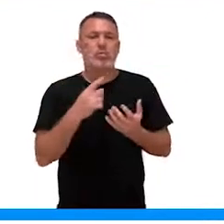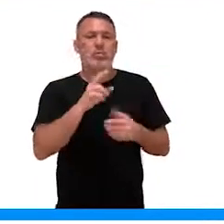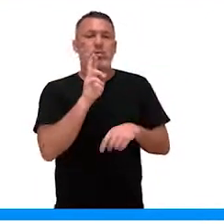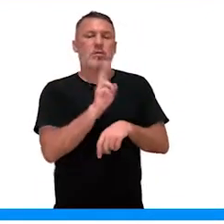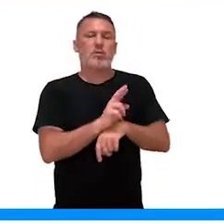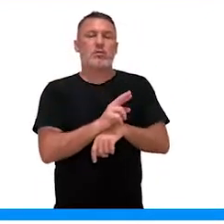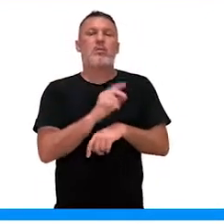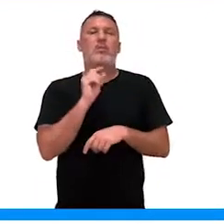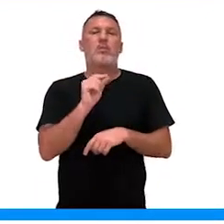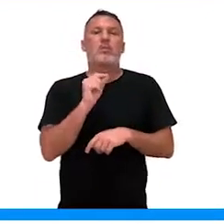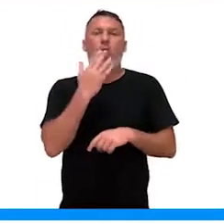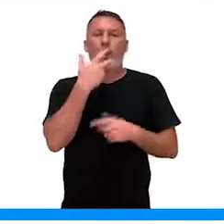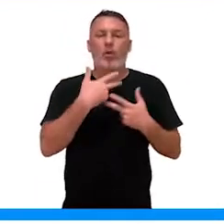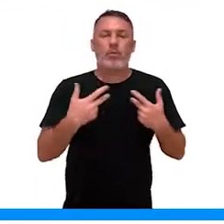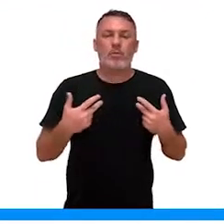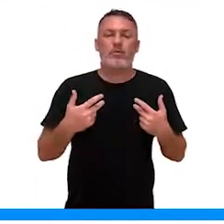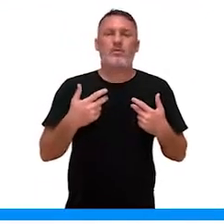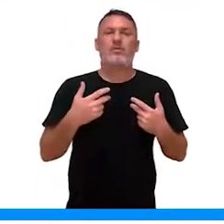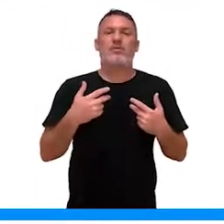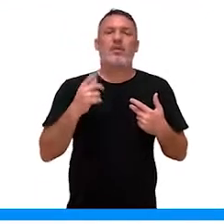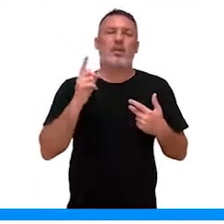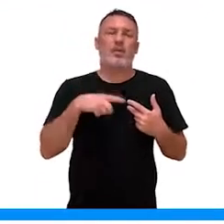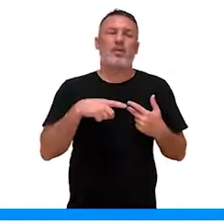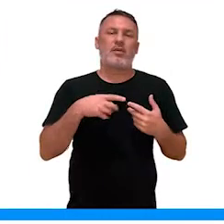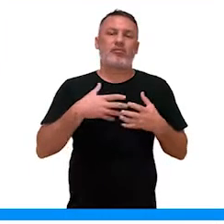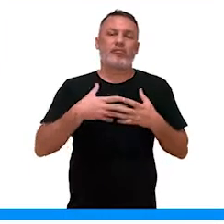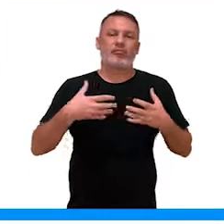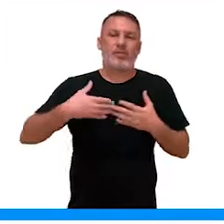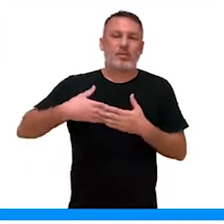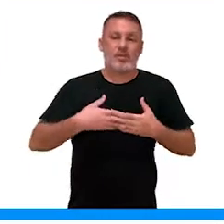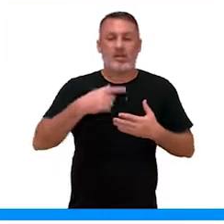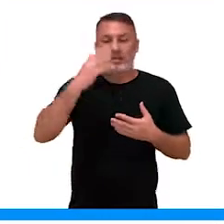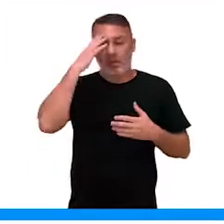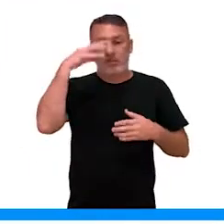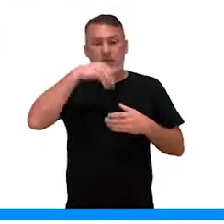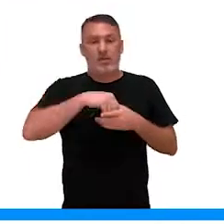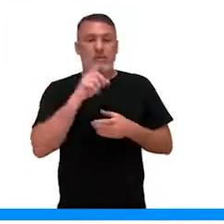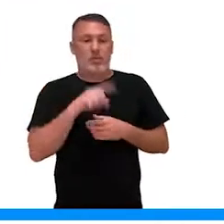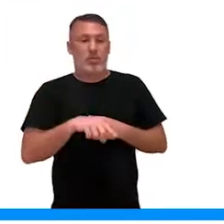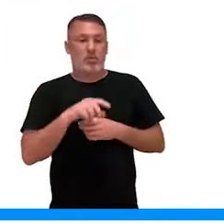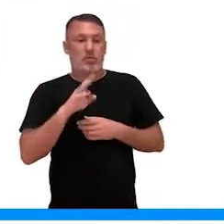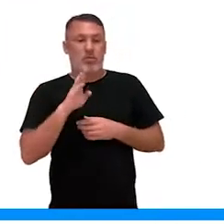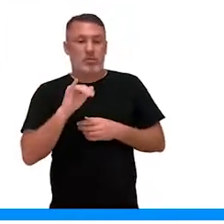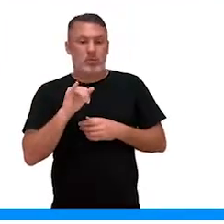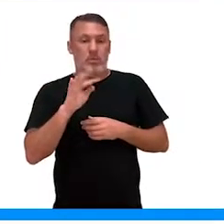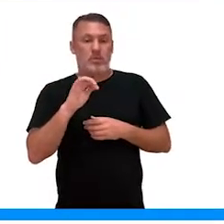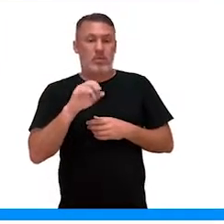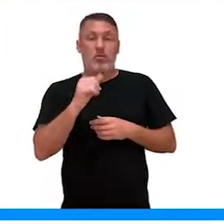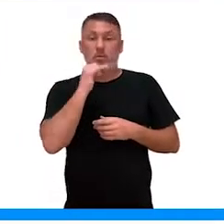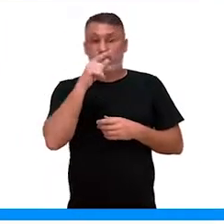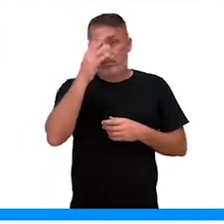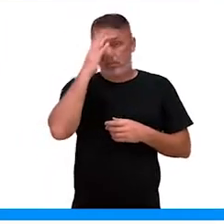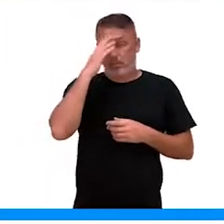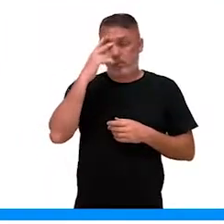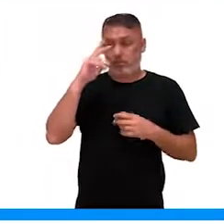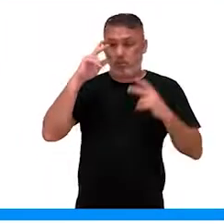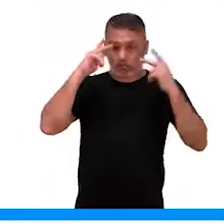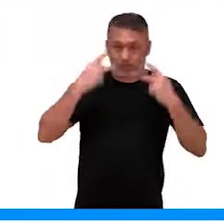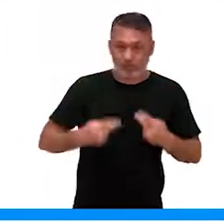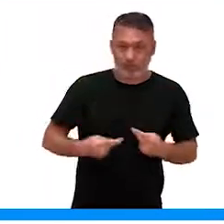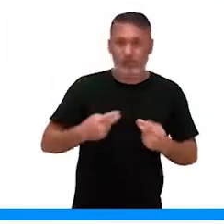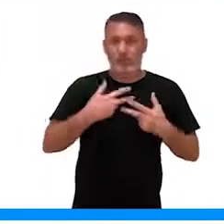para o embrião, então ele guarda o vitelo. A gente já sabe que mamíferos como nós, eutérios, que têm